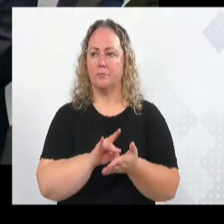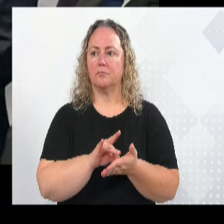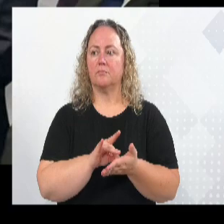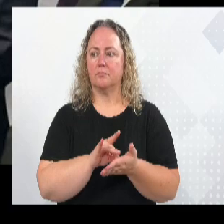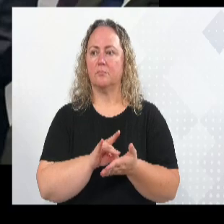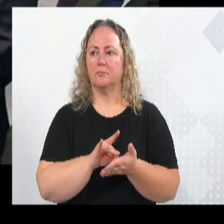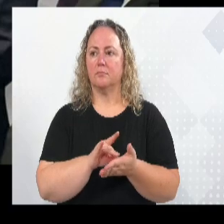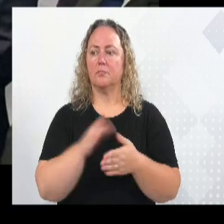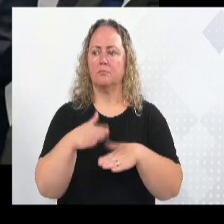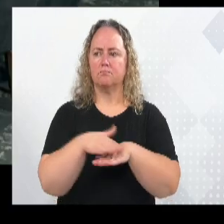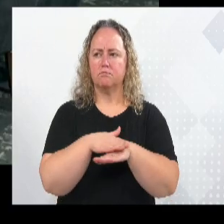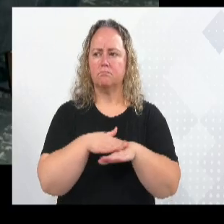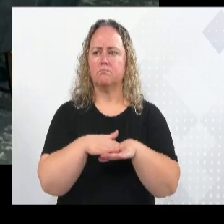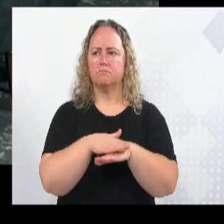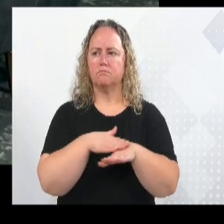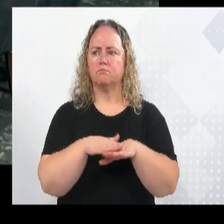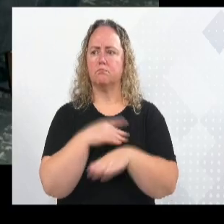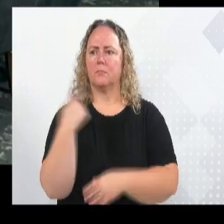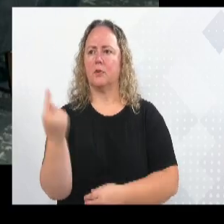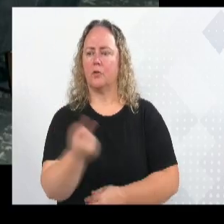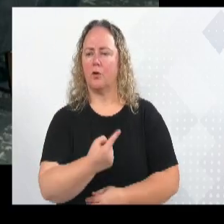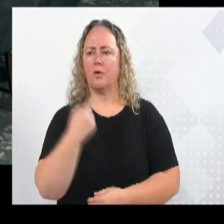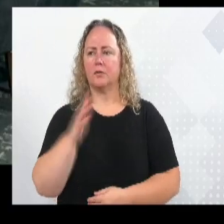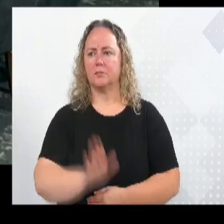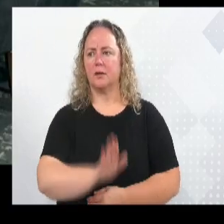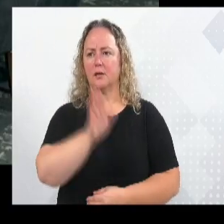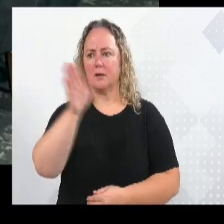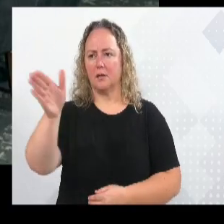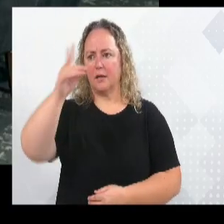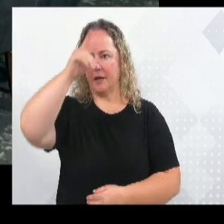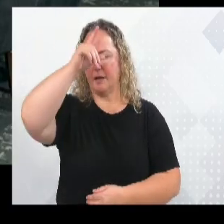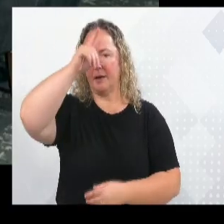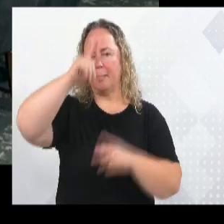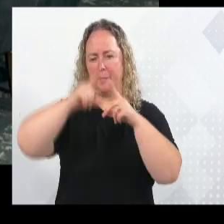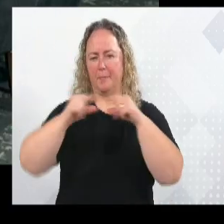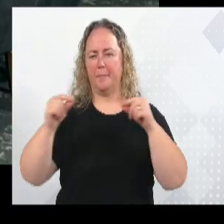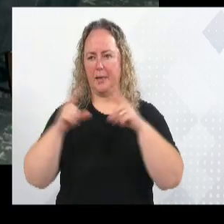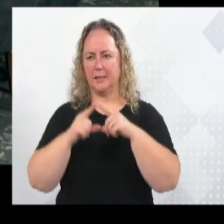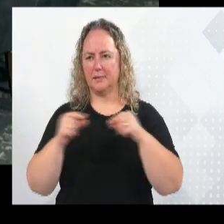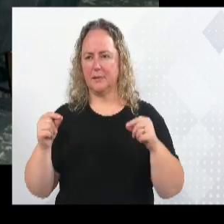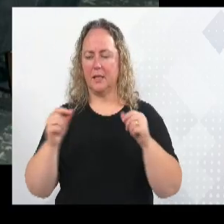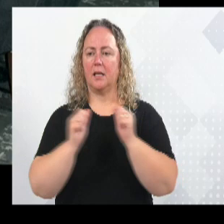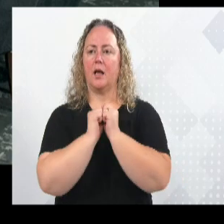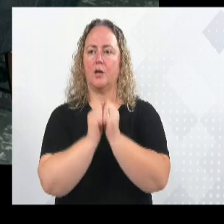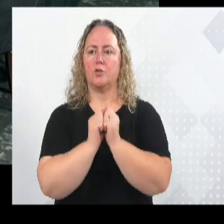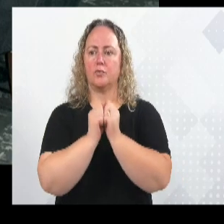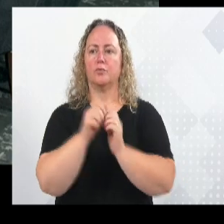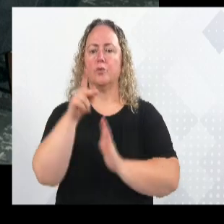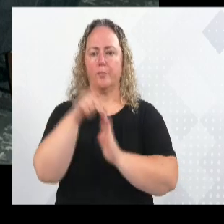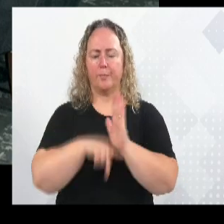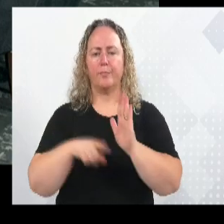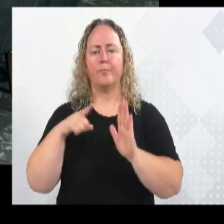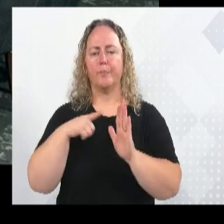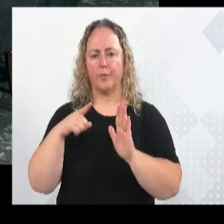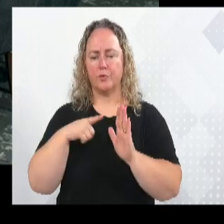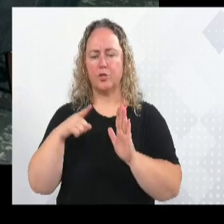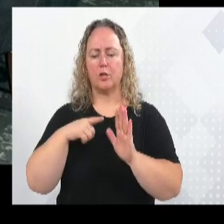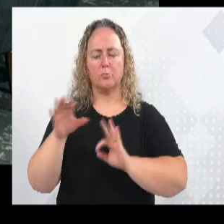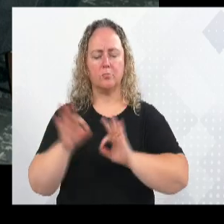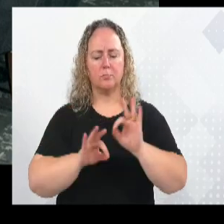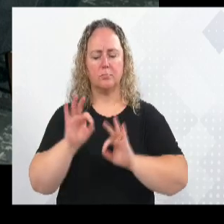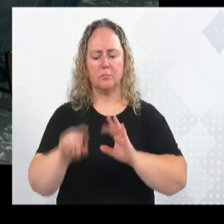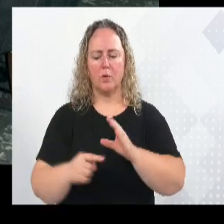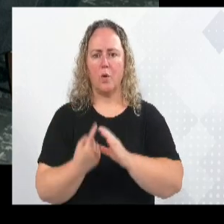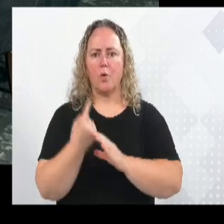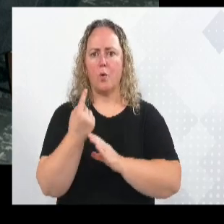de uma conversa nossa fomos a Brasília levamos todos os projetos que nós temos em mãos Montamos um